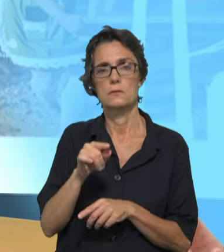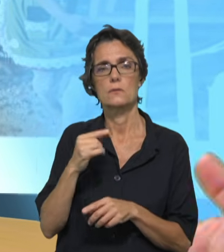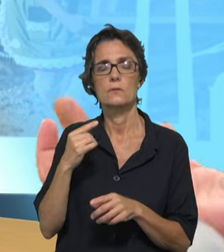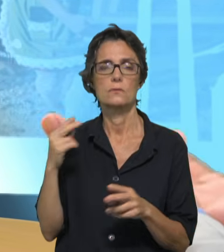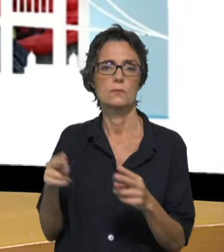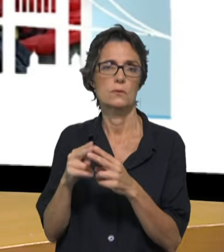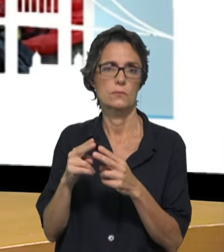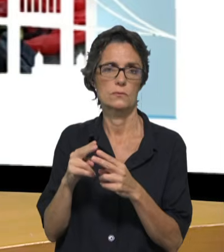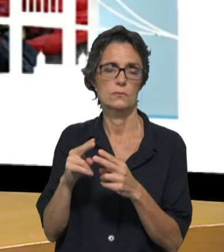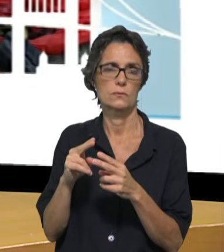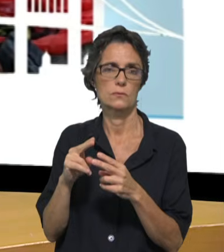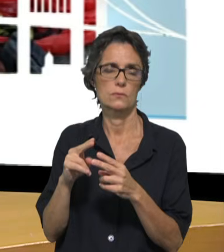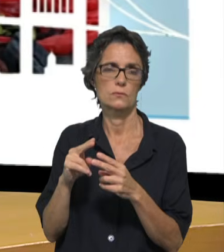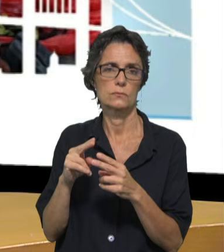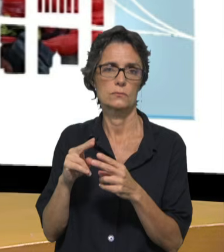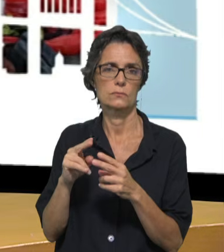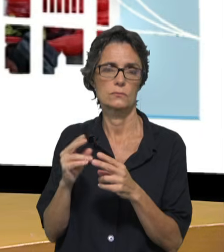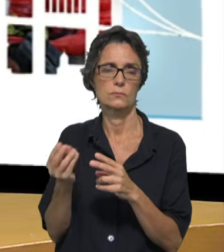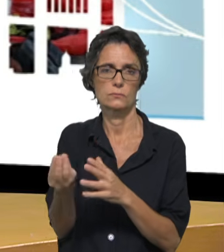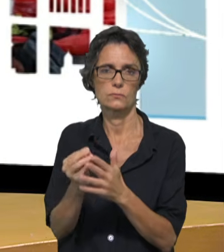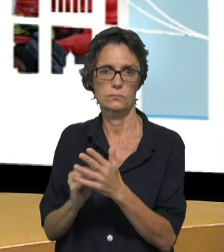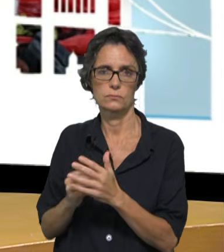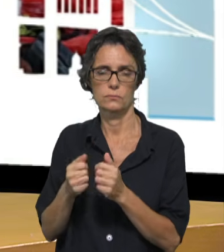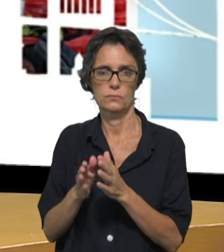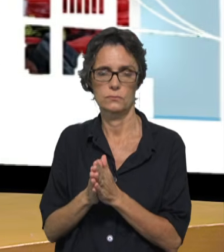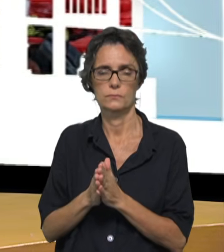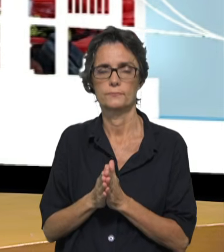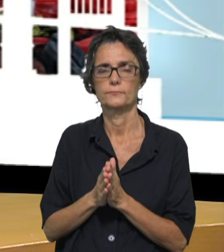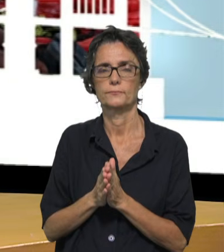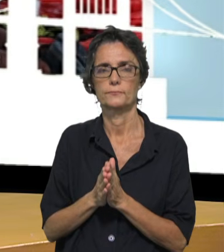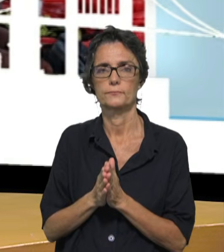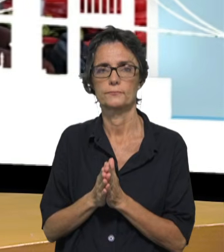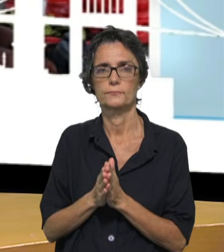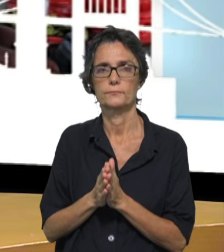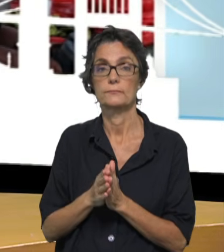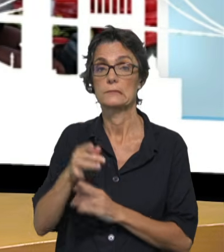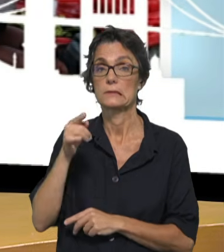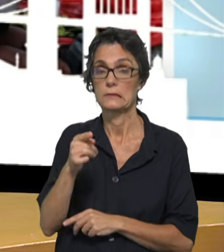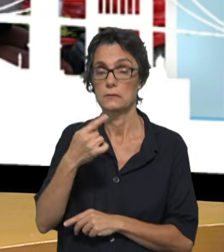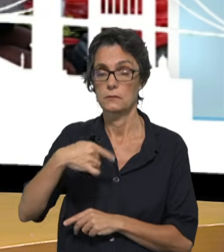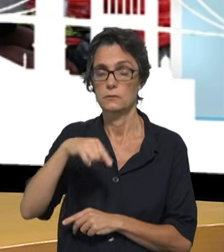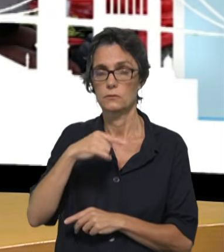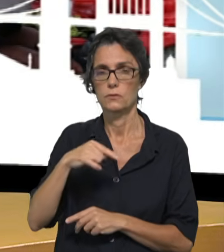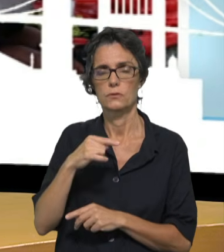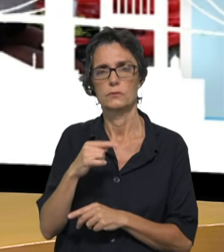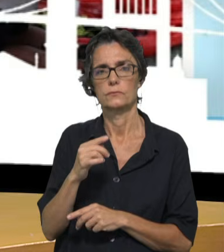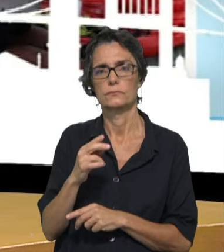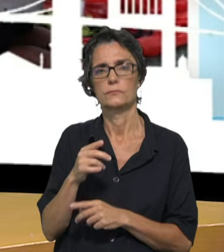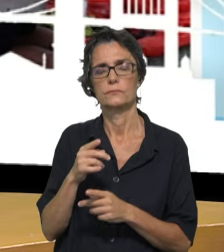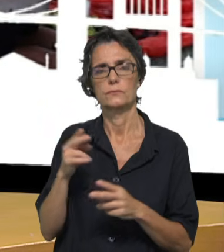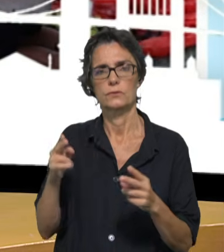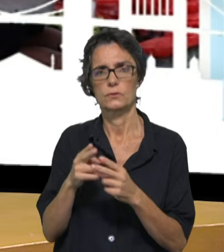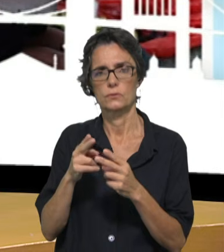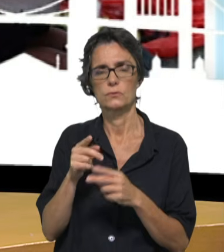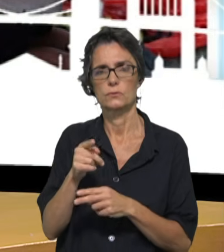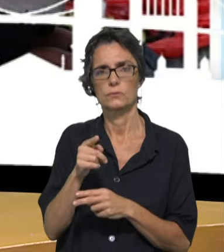E por acaso, aí está aquilo que também nós batalhámos e falámos nessas jornadas, que foram acompanhadas pela